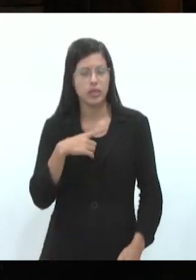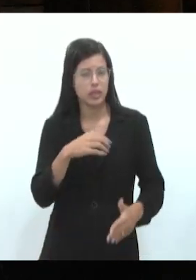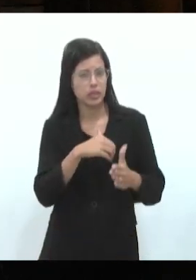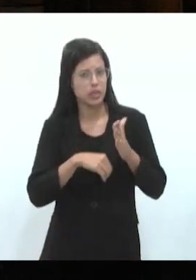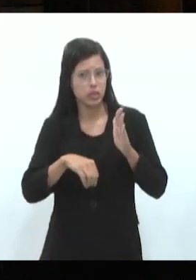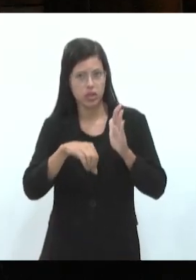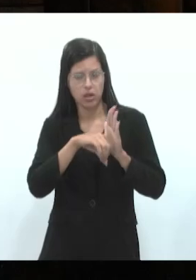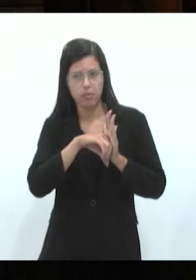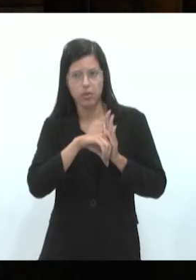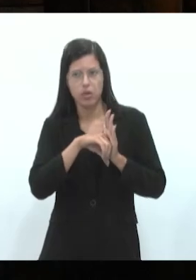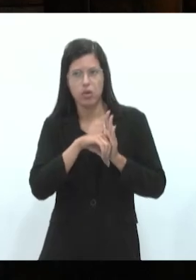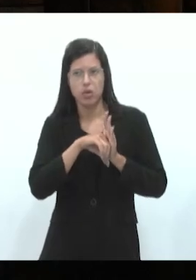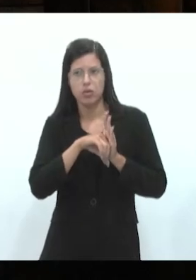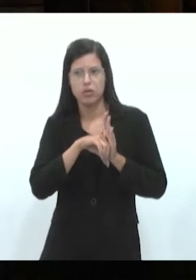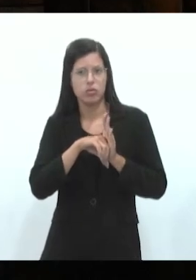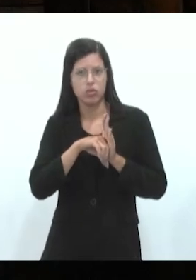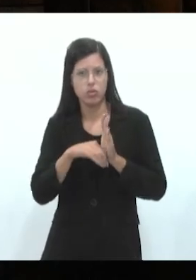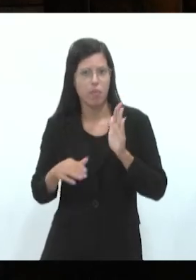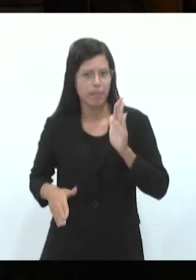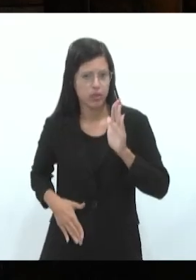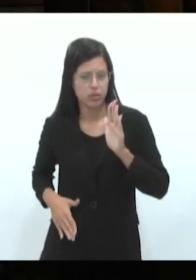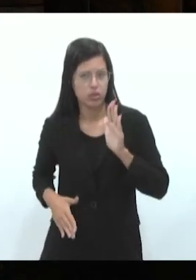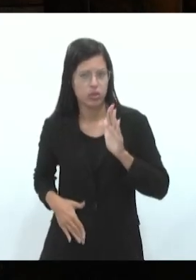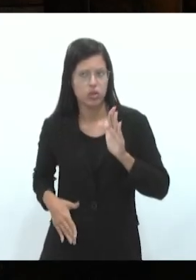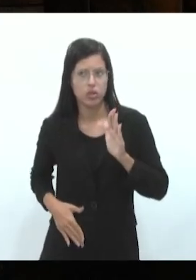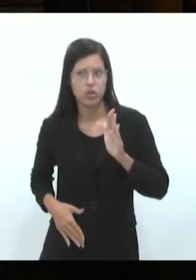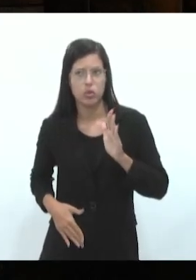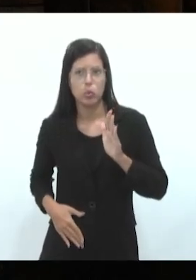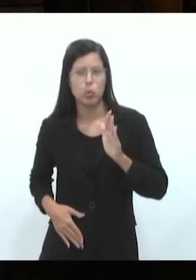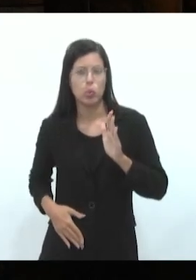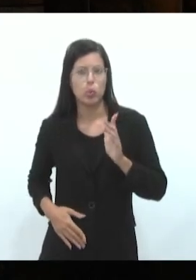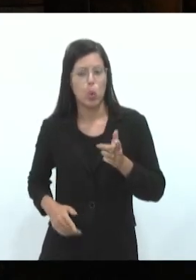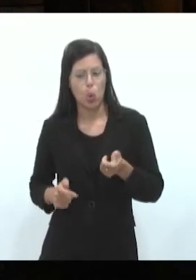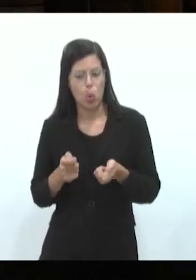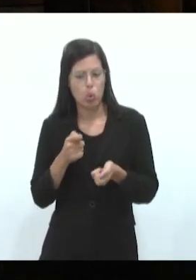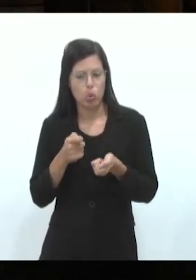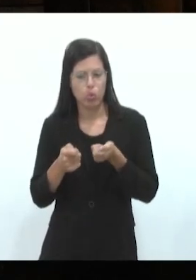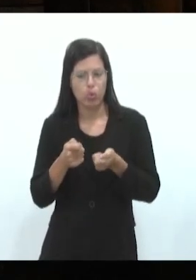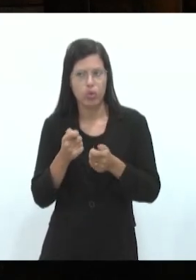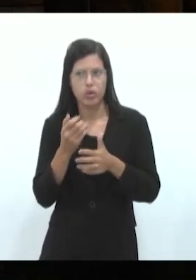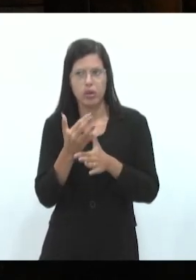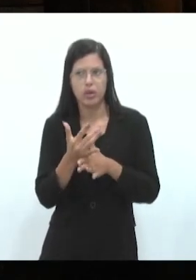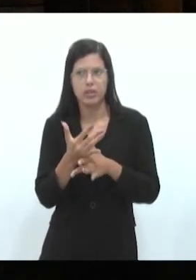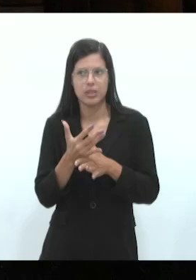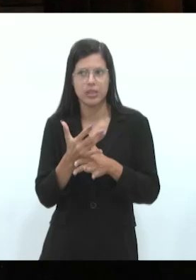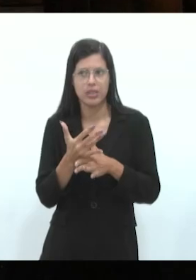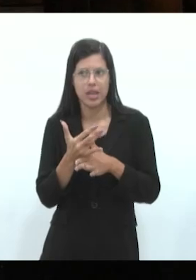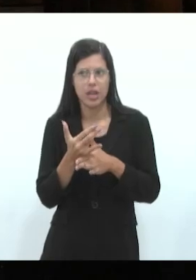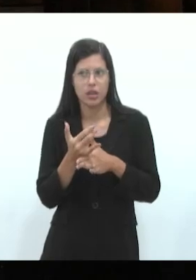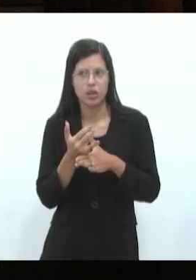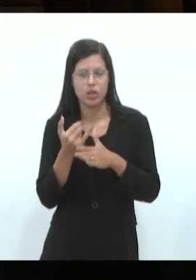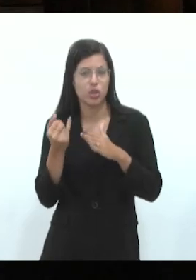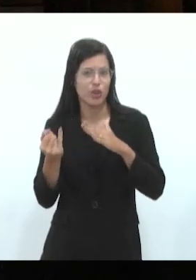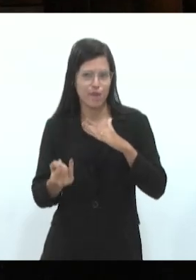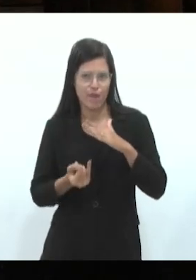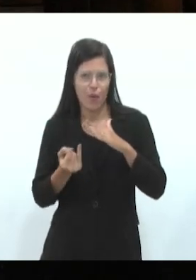criminosos tomando conta da cidade, que, como eles chamam, informal,